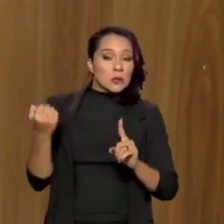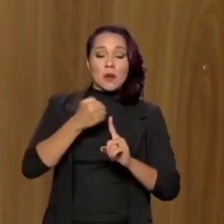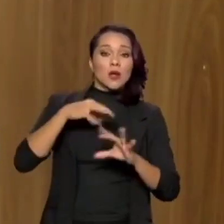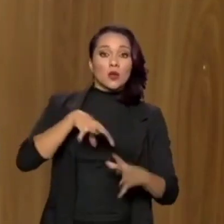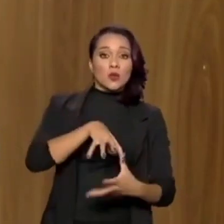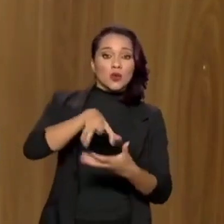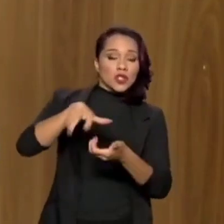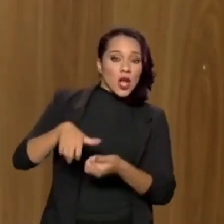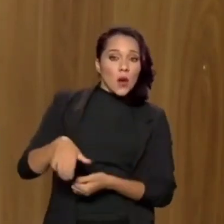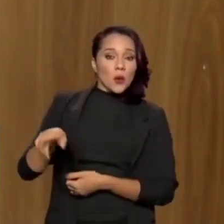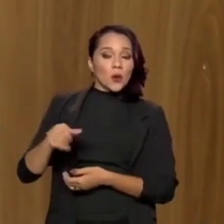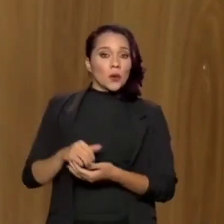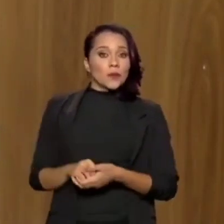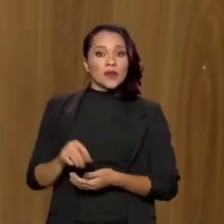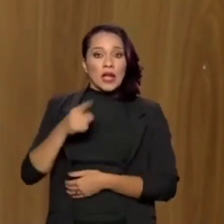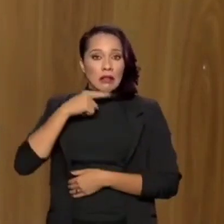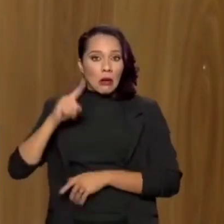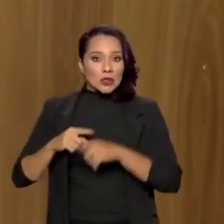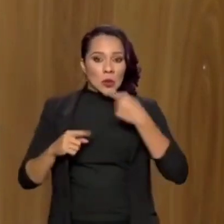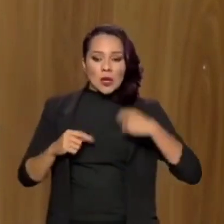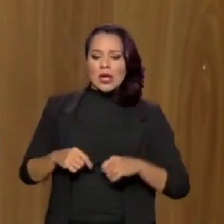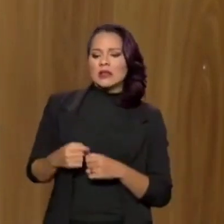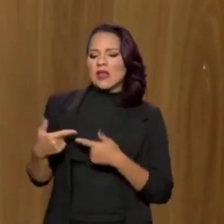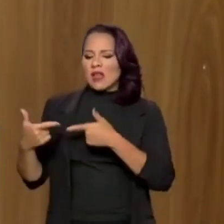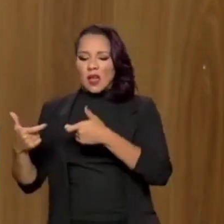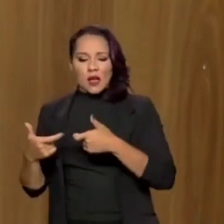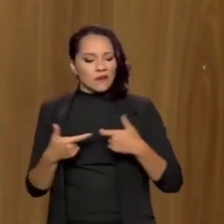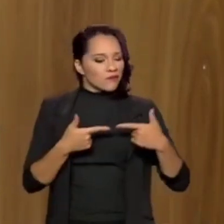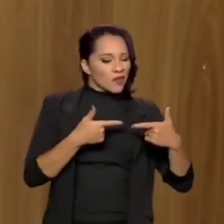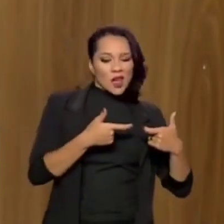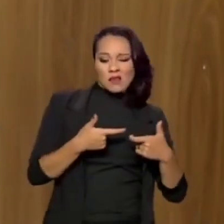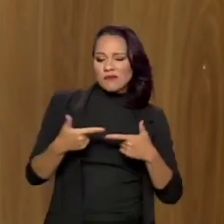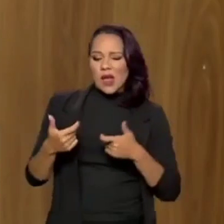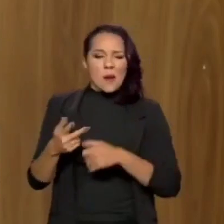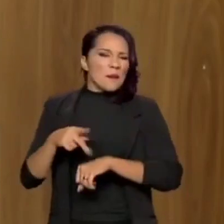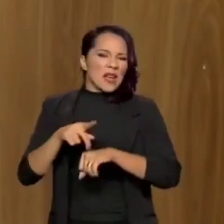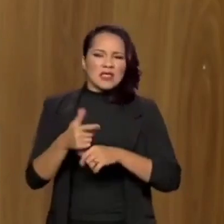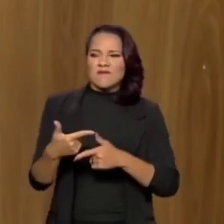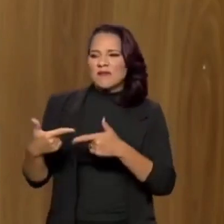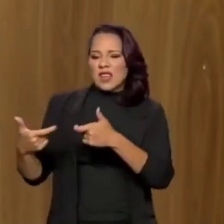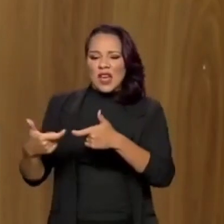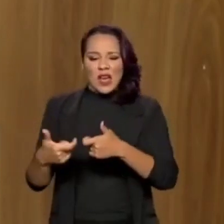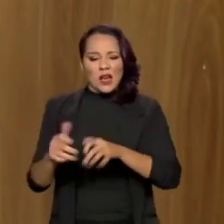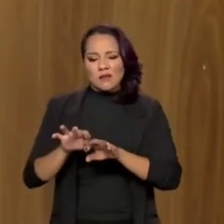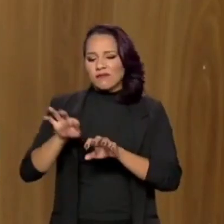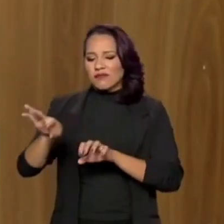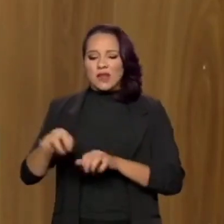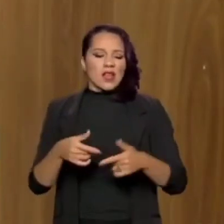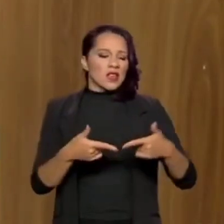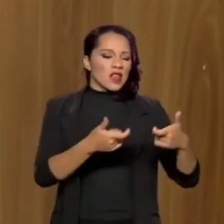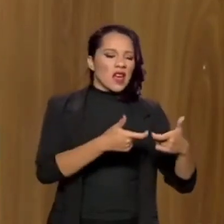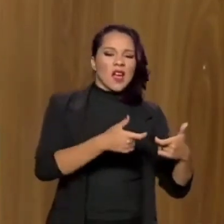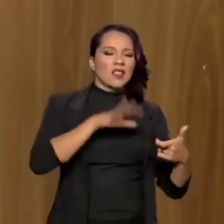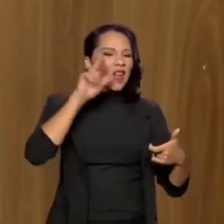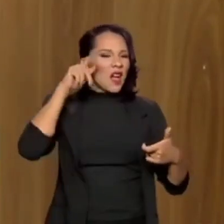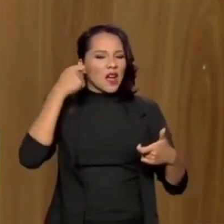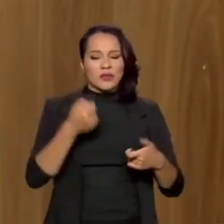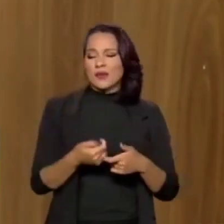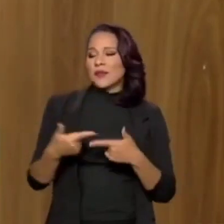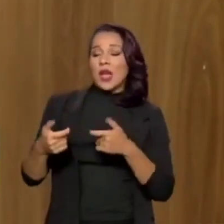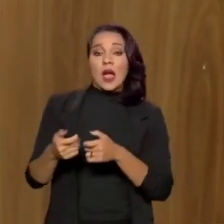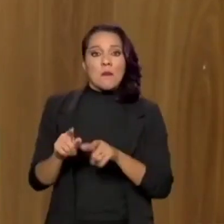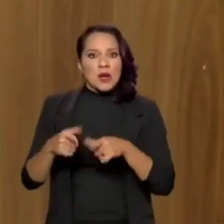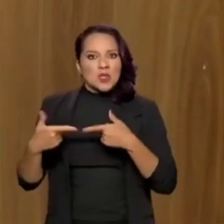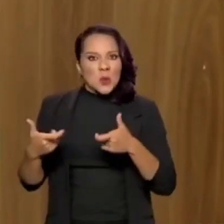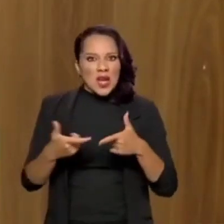global. Porque há sempre uma guerra aqui ou outra ali, na Bósnia, aí teve a guerra também na África, uma pequena guerra, mas